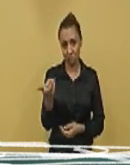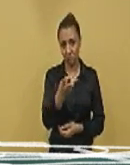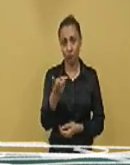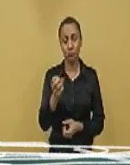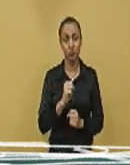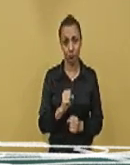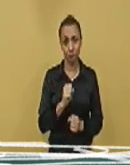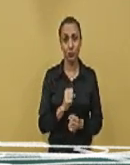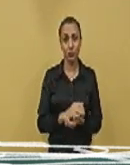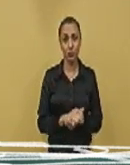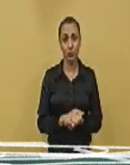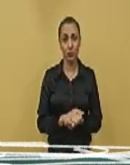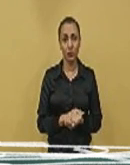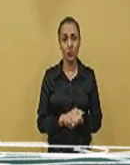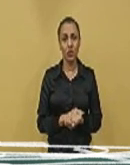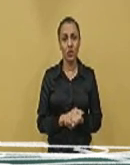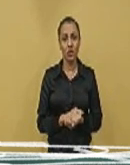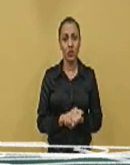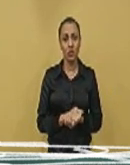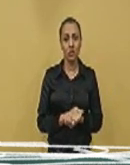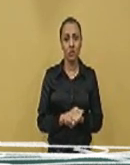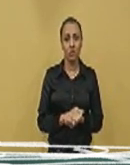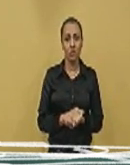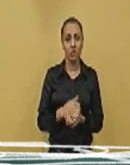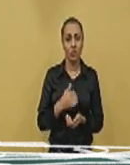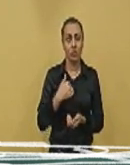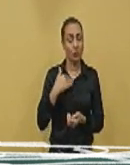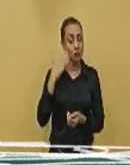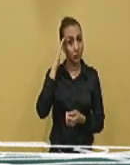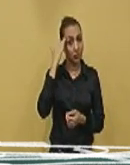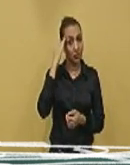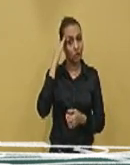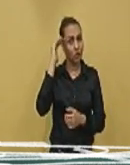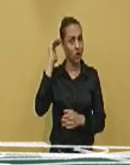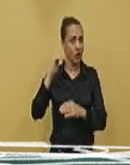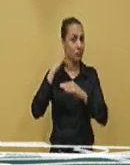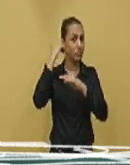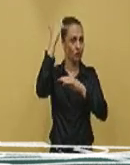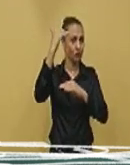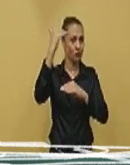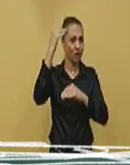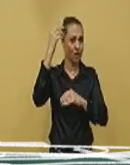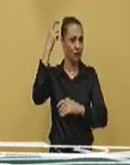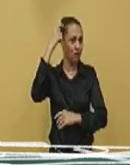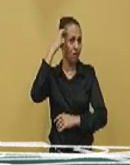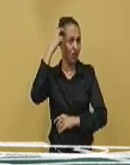eu entendo que caráter é superior ao intelecto, e que, nesse sentido,